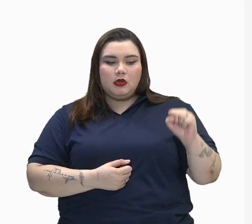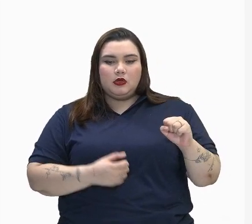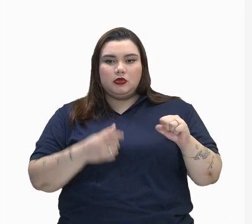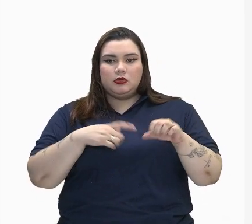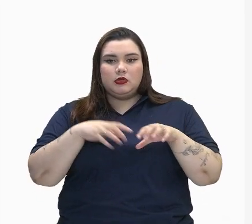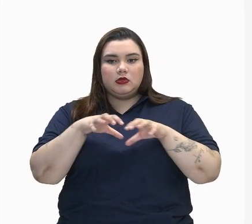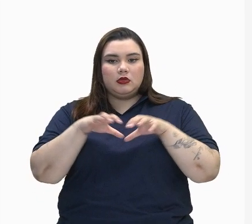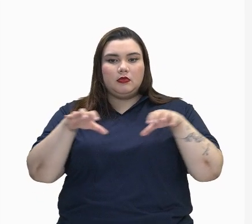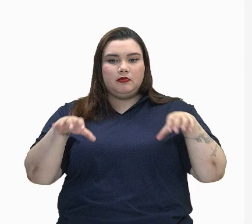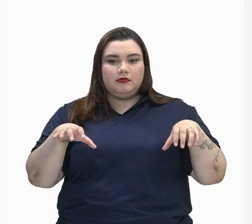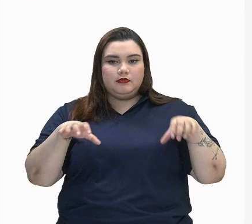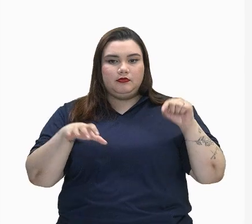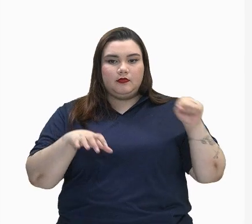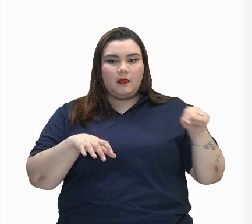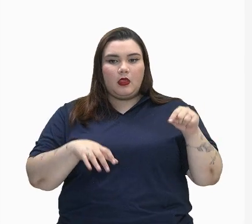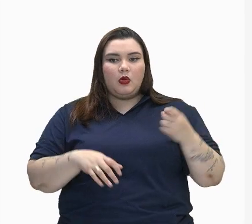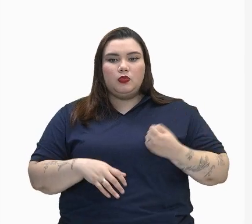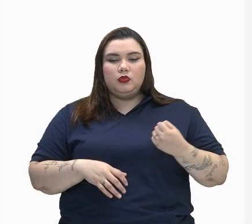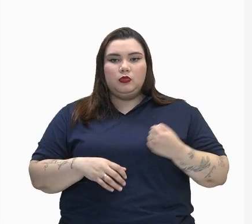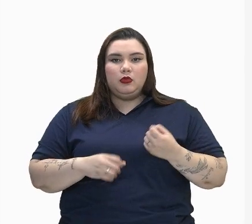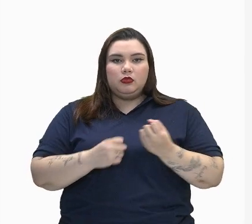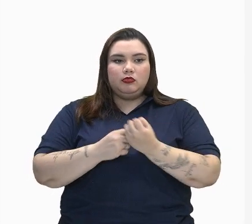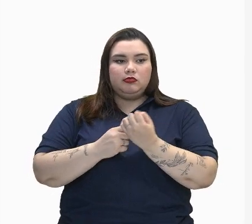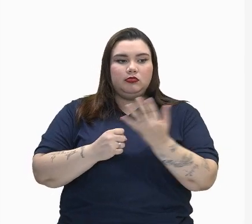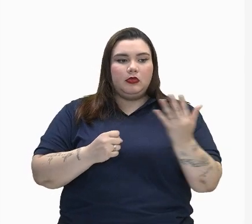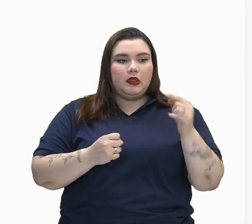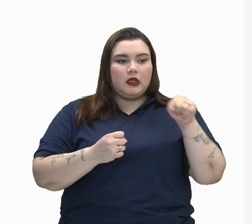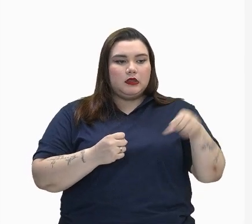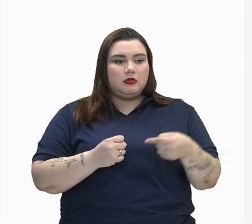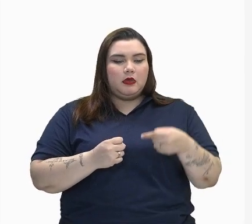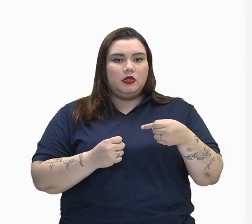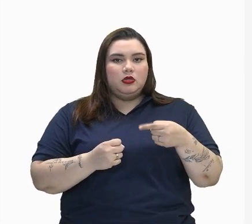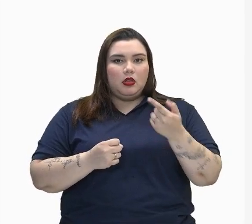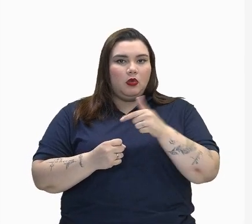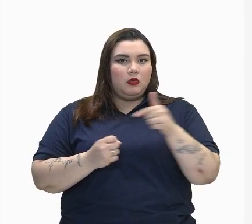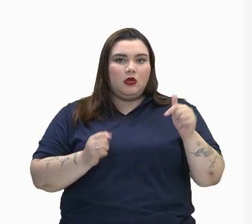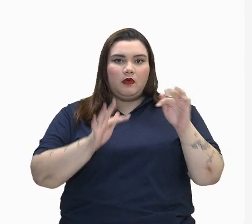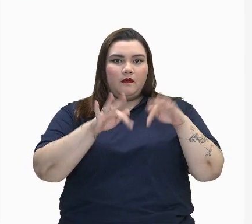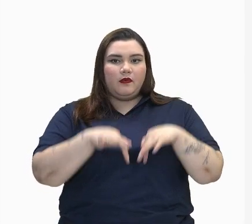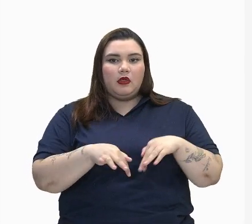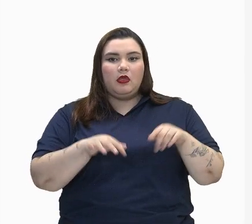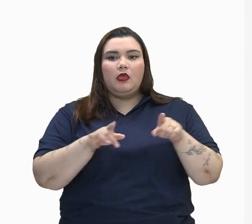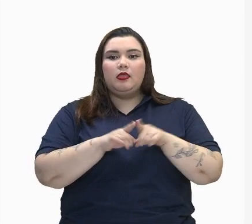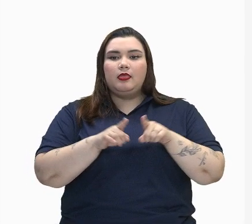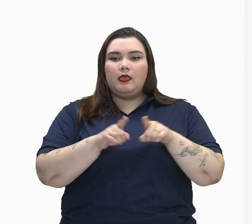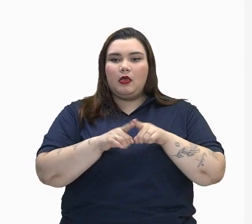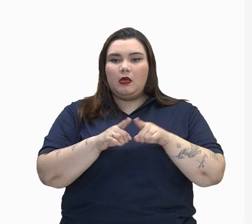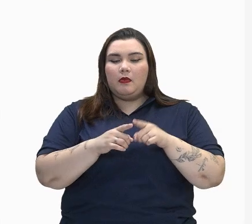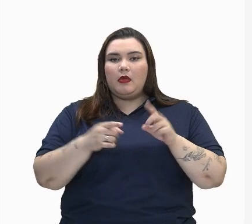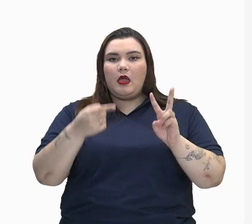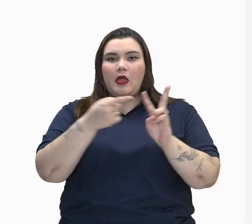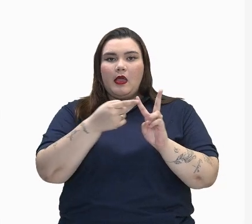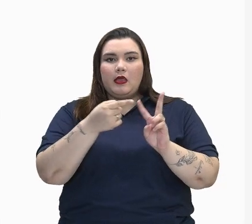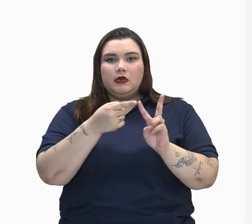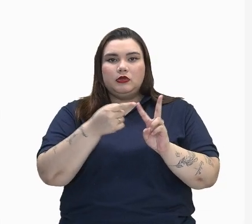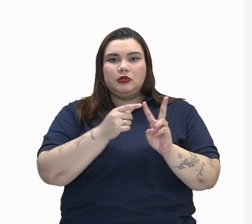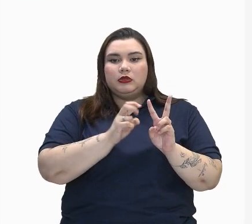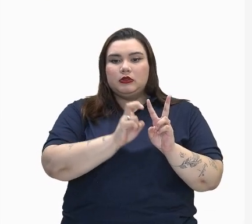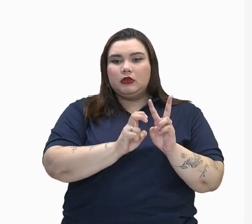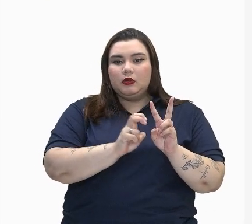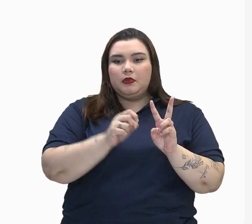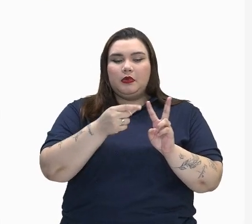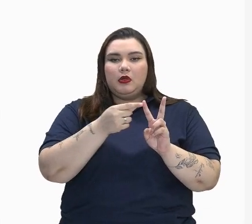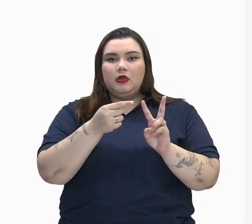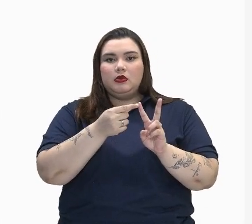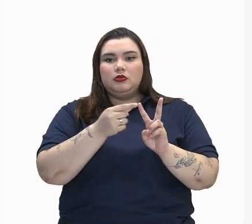São os números decimais infinitos e não periódicos. Quem são esses números? As raízes não exatas, o número